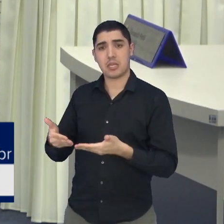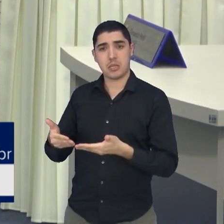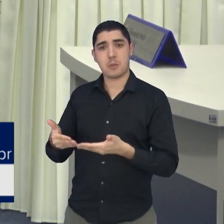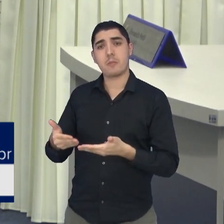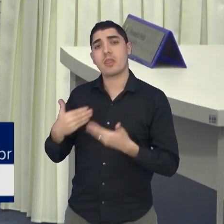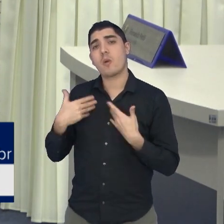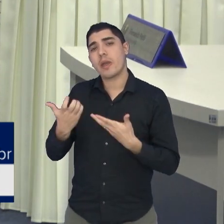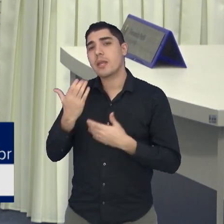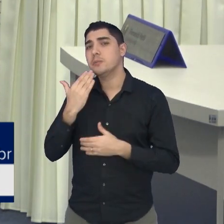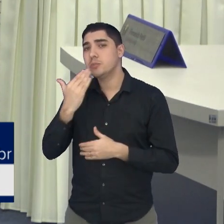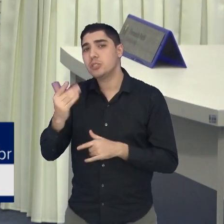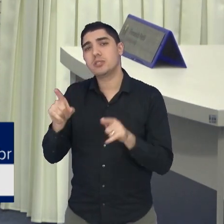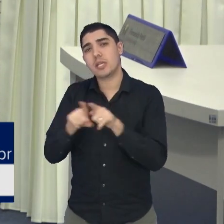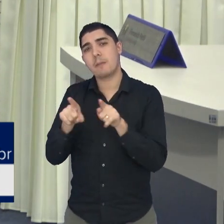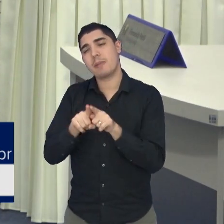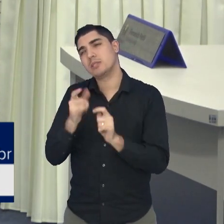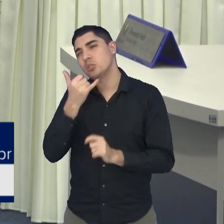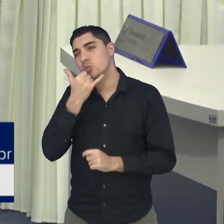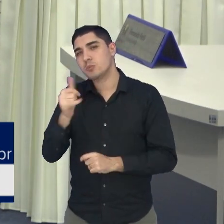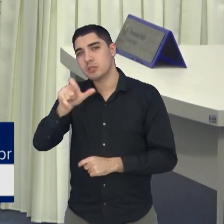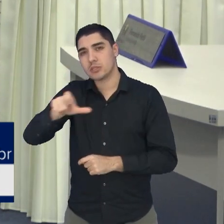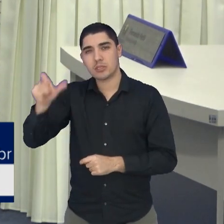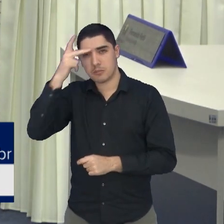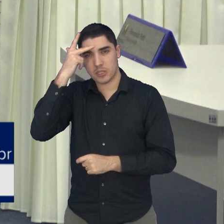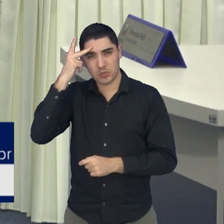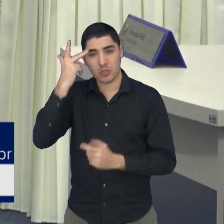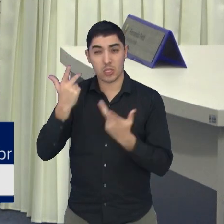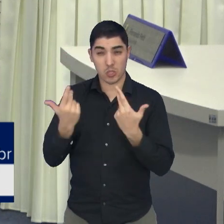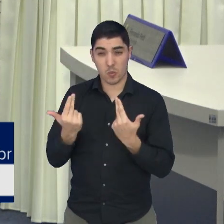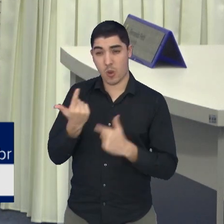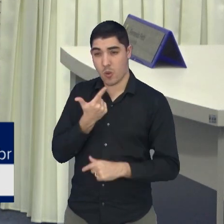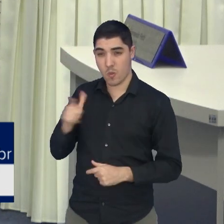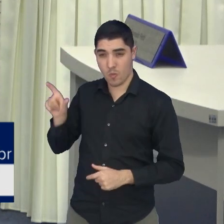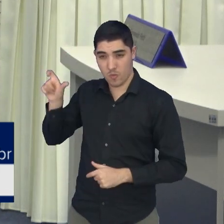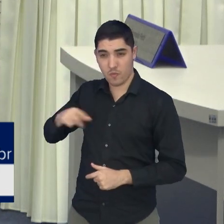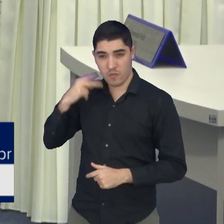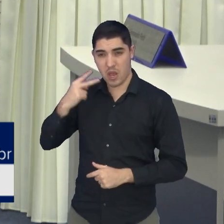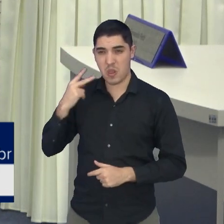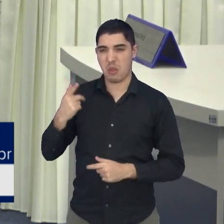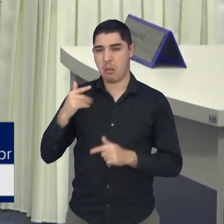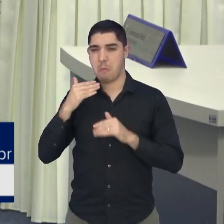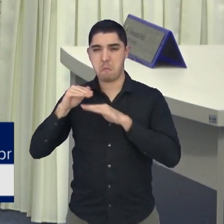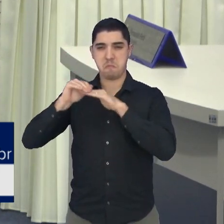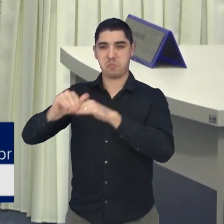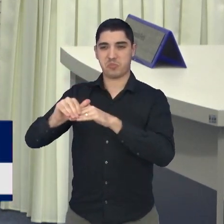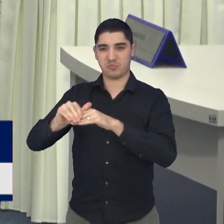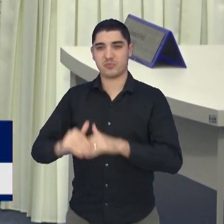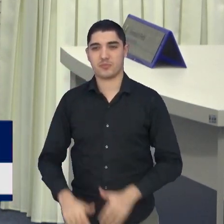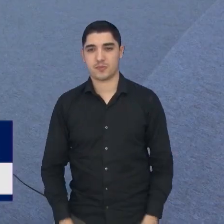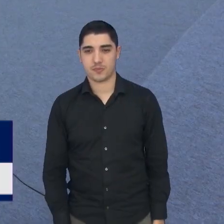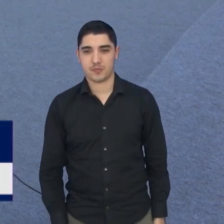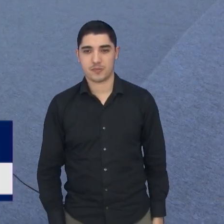pedir desculpas lá para esses técnicos da maneira como foi denegrida a imagem deles.